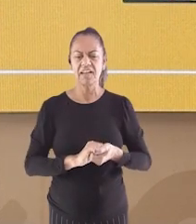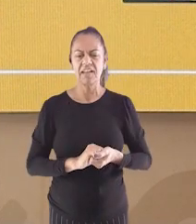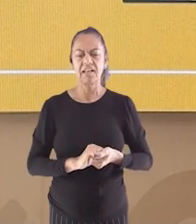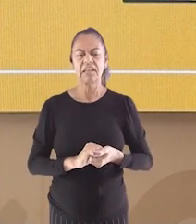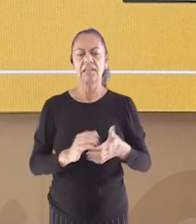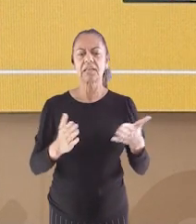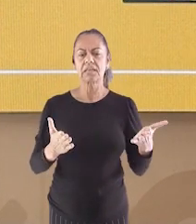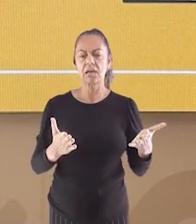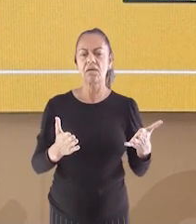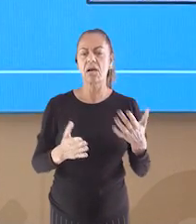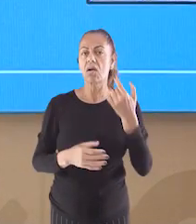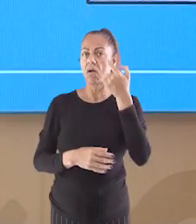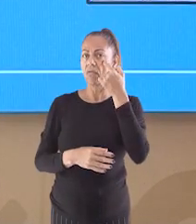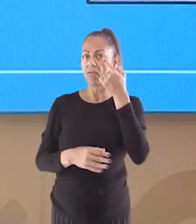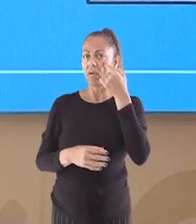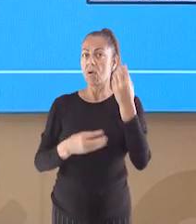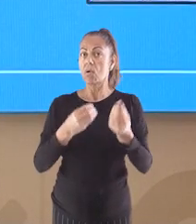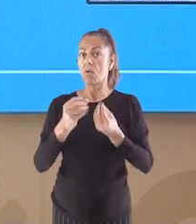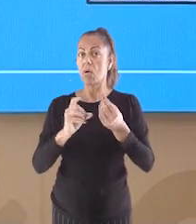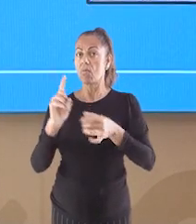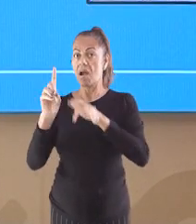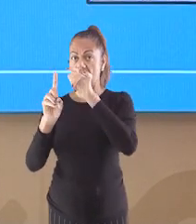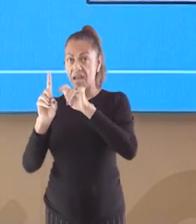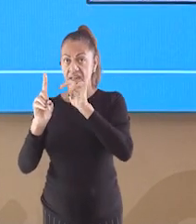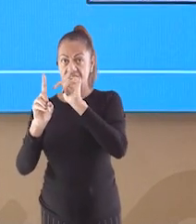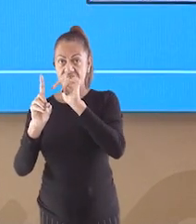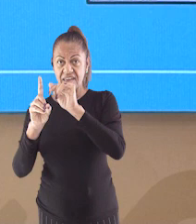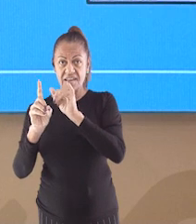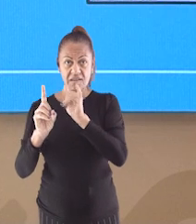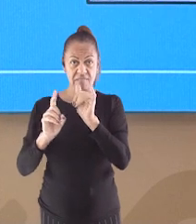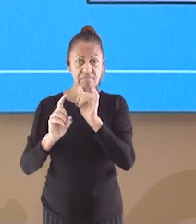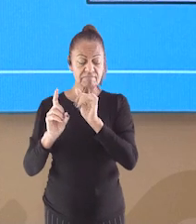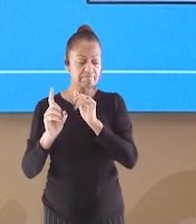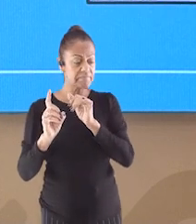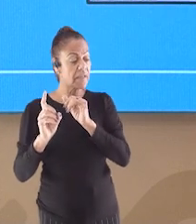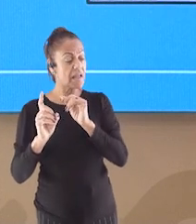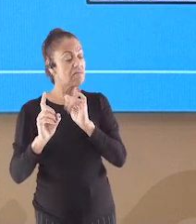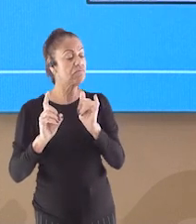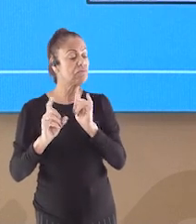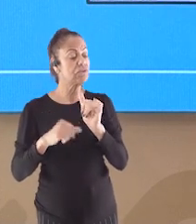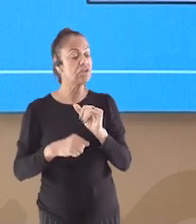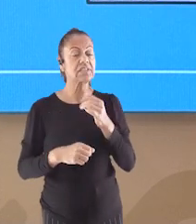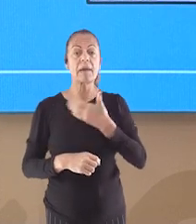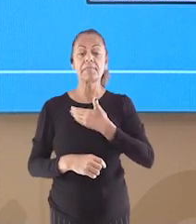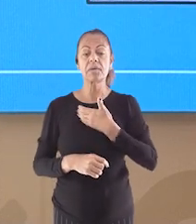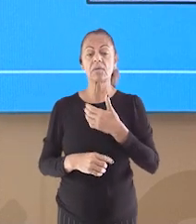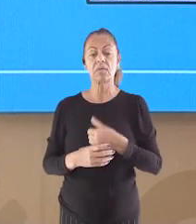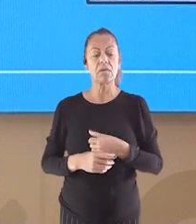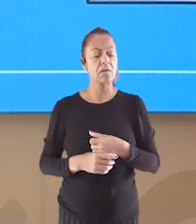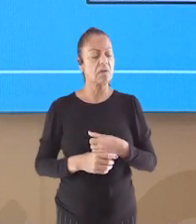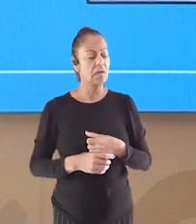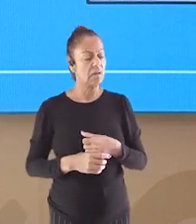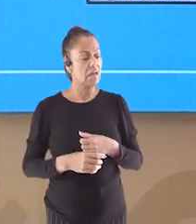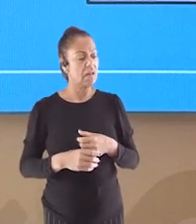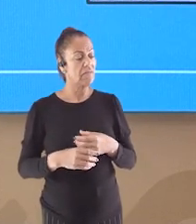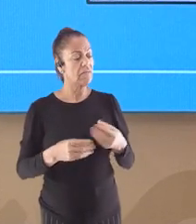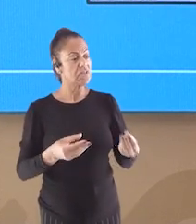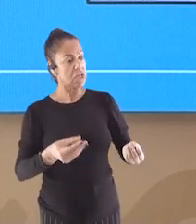falando em ferramenta, vamos dar uma olhada na forma como Agar se direcionou ao Ed para perguntar sobre a lima? Vejam